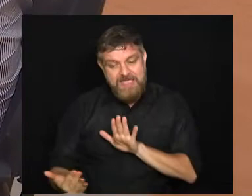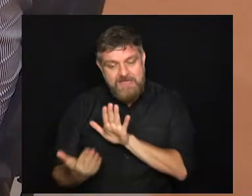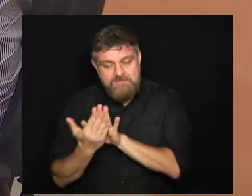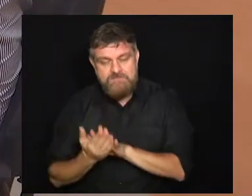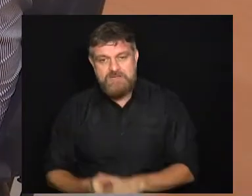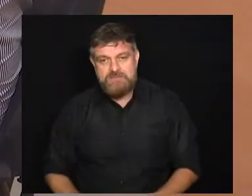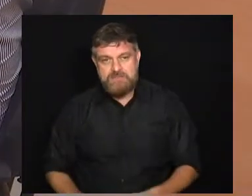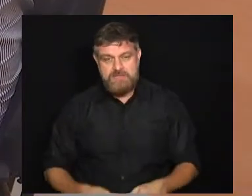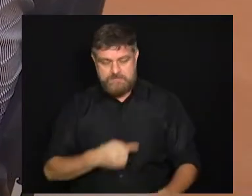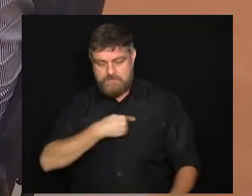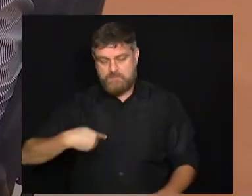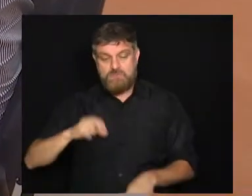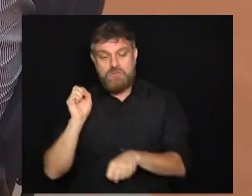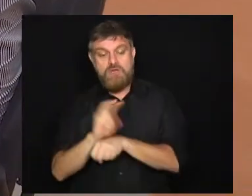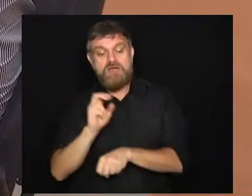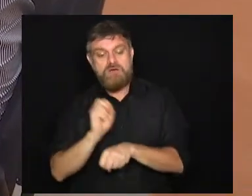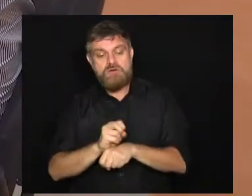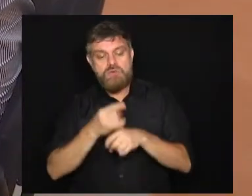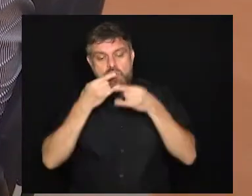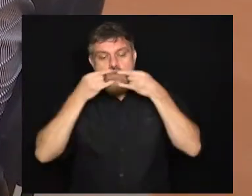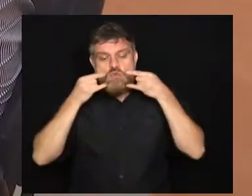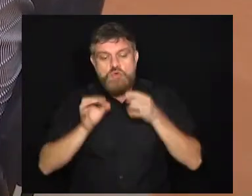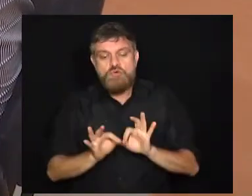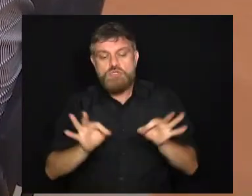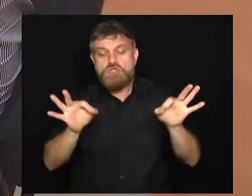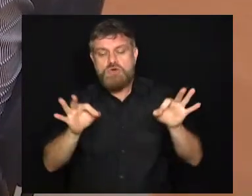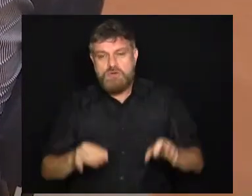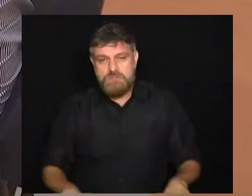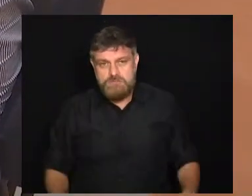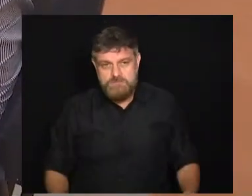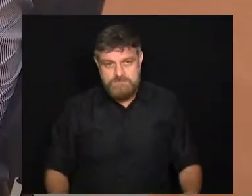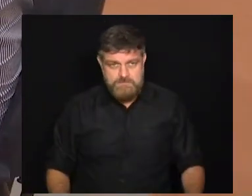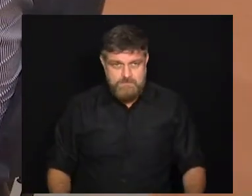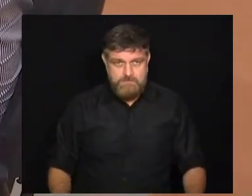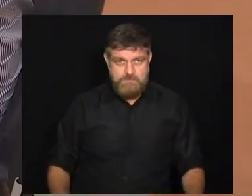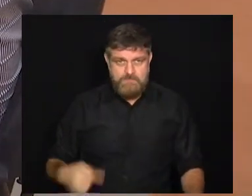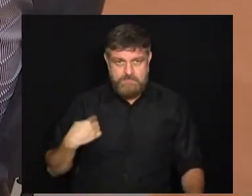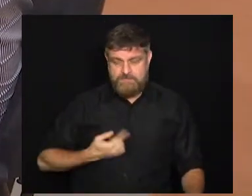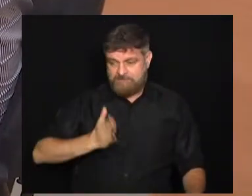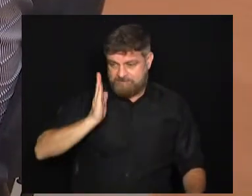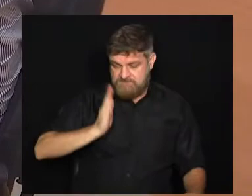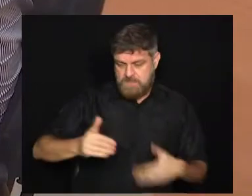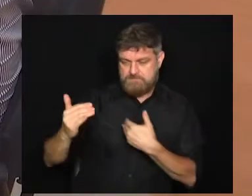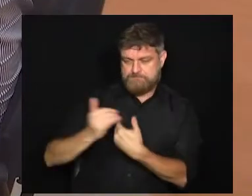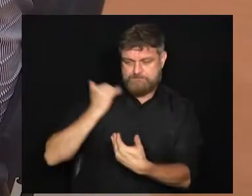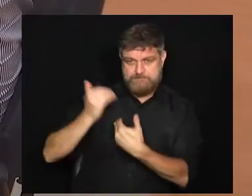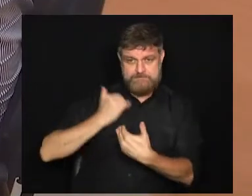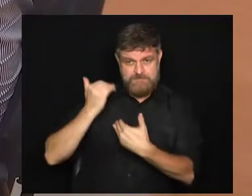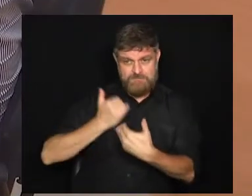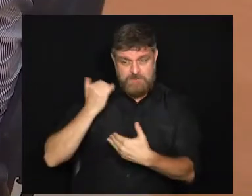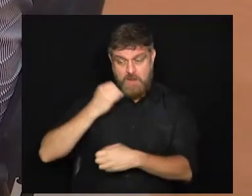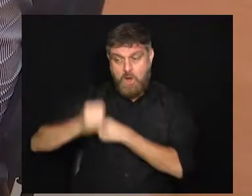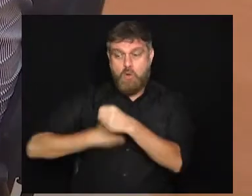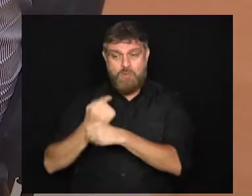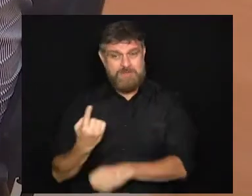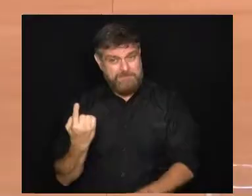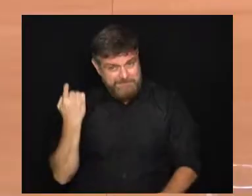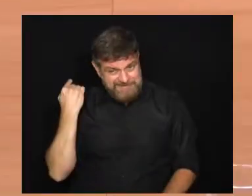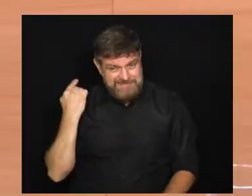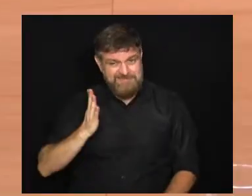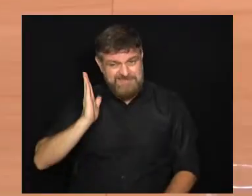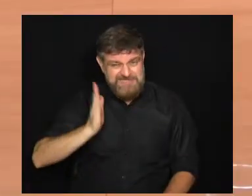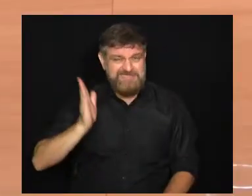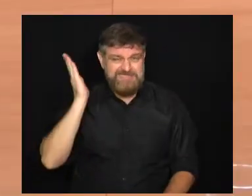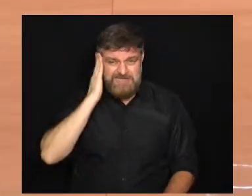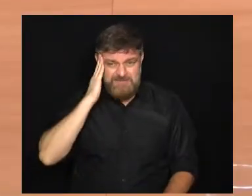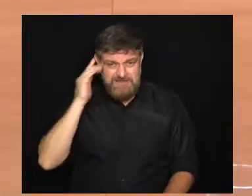Como é que isso caminha? Perfeito. Pedro, olha, todos nós já estamos alertados, desde o ano passado, de que essa